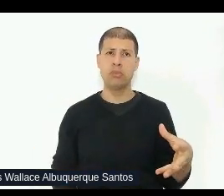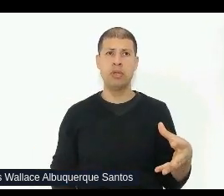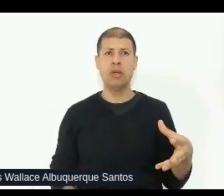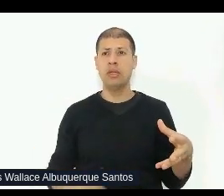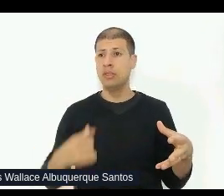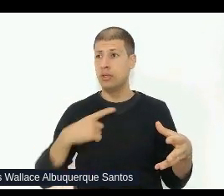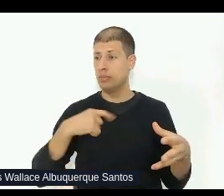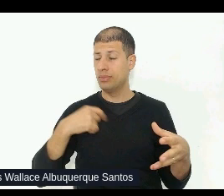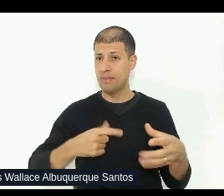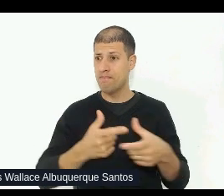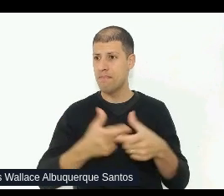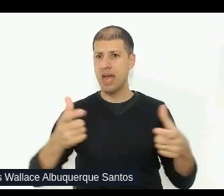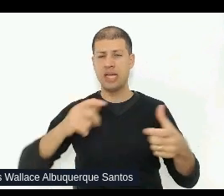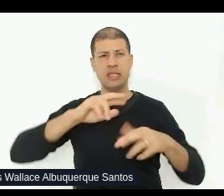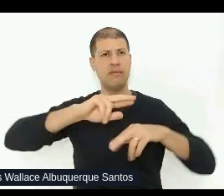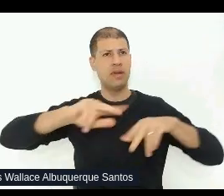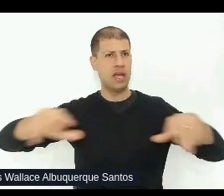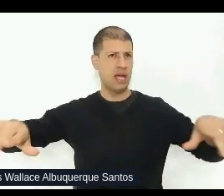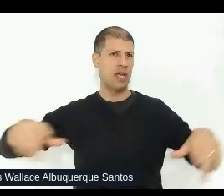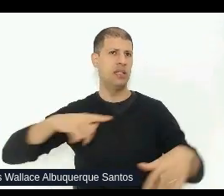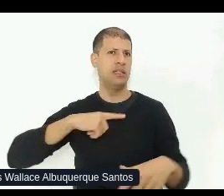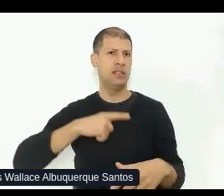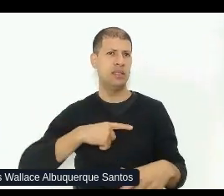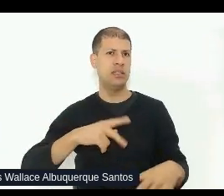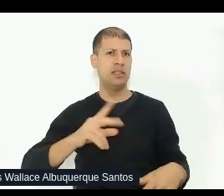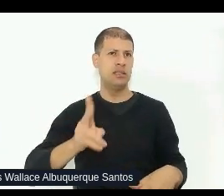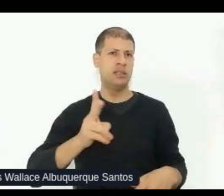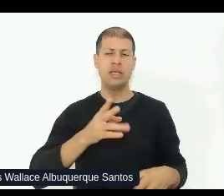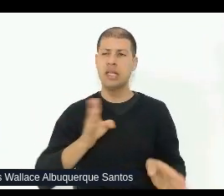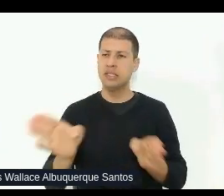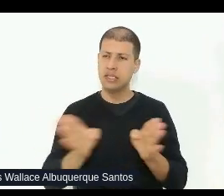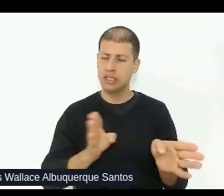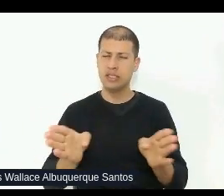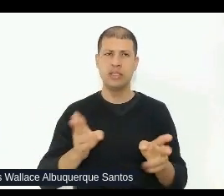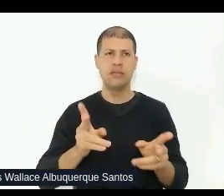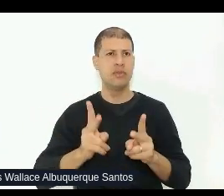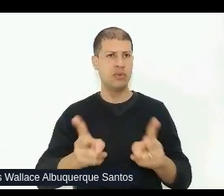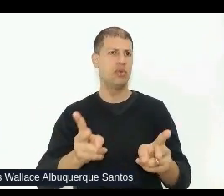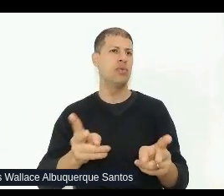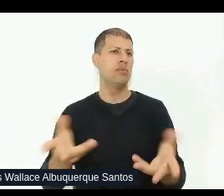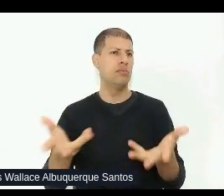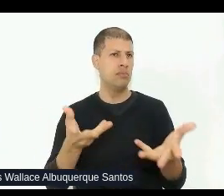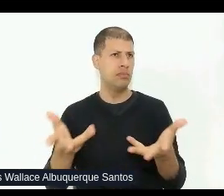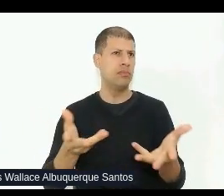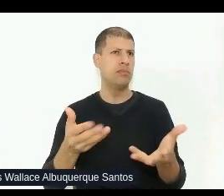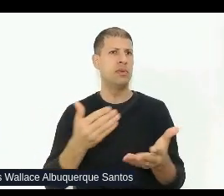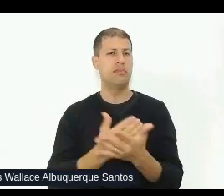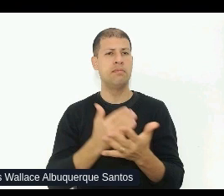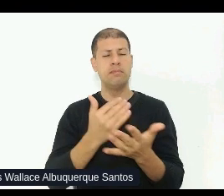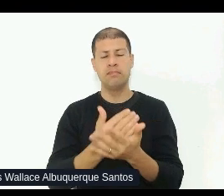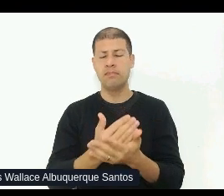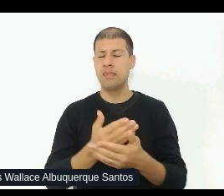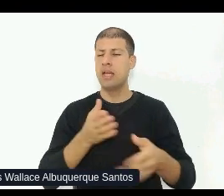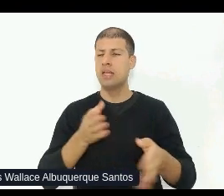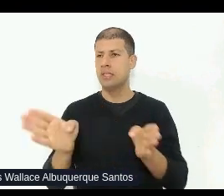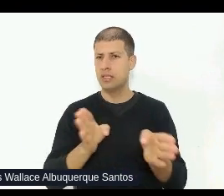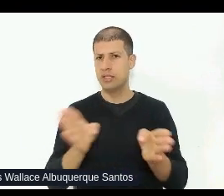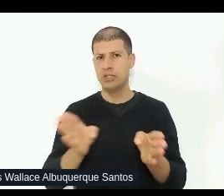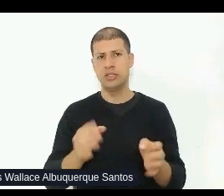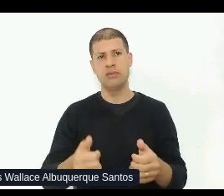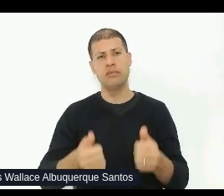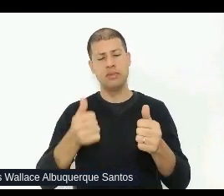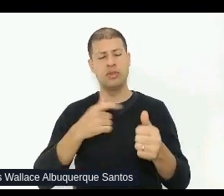a empresa também quer isso. E que esse produto seja acessível, seja utilizado. Então, quanto mais acessível, melhor vai ser a